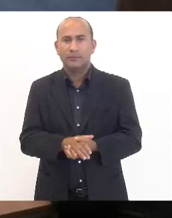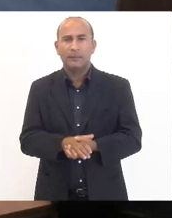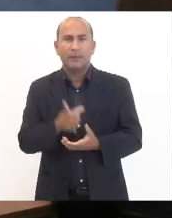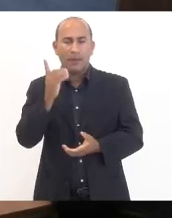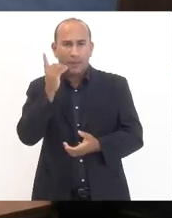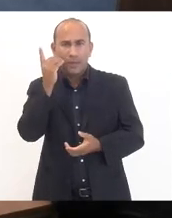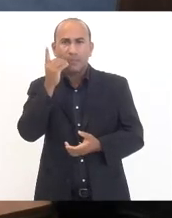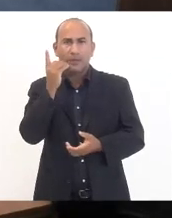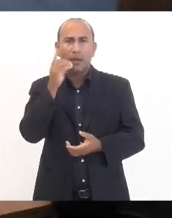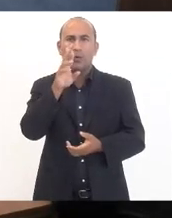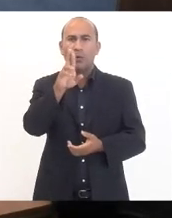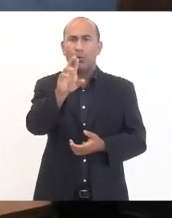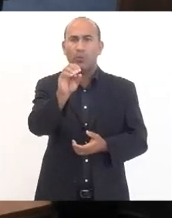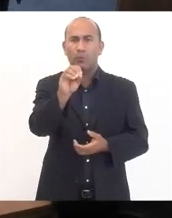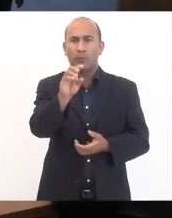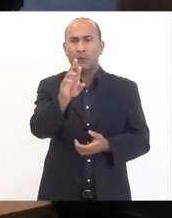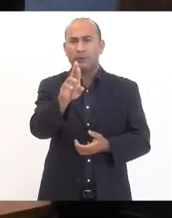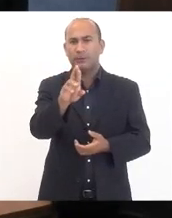deputado Rodrigo Amorim,